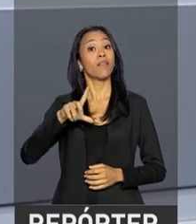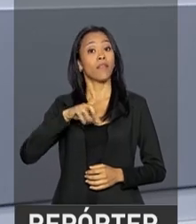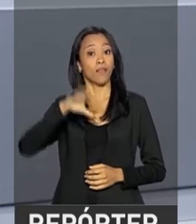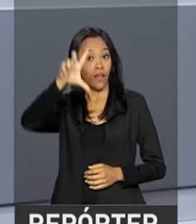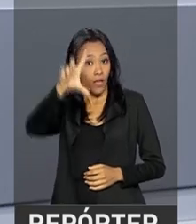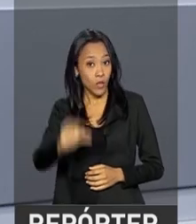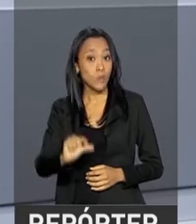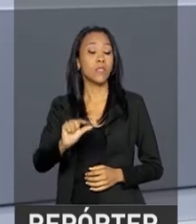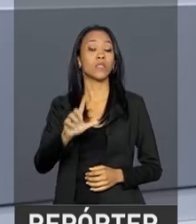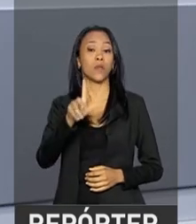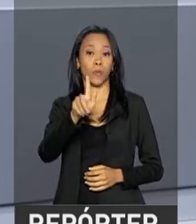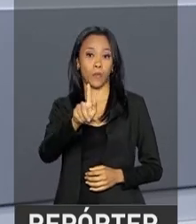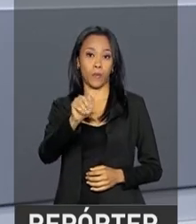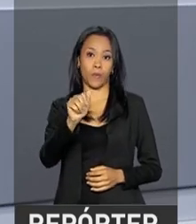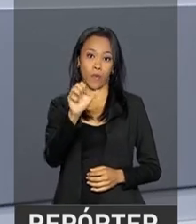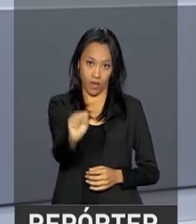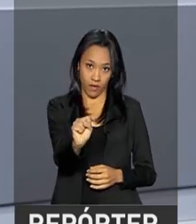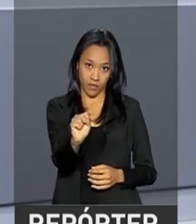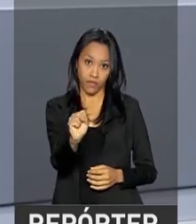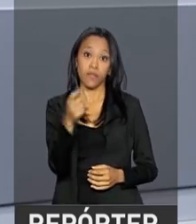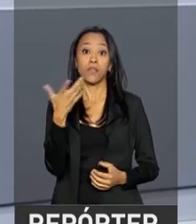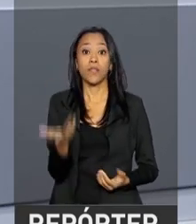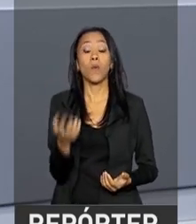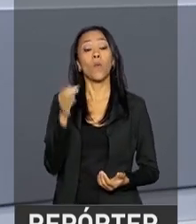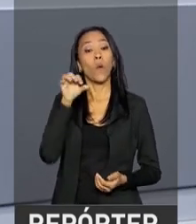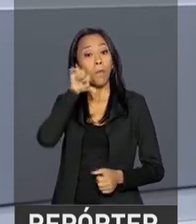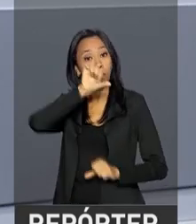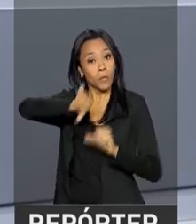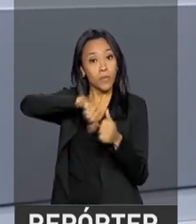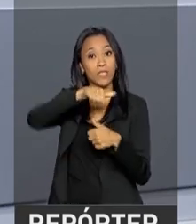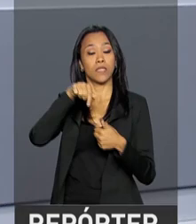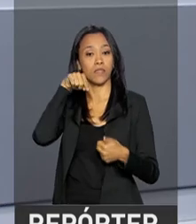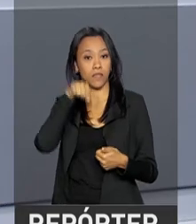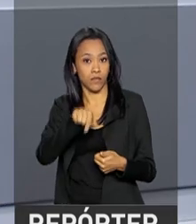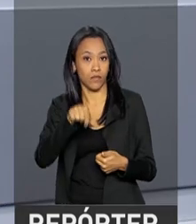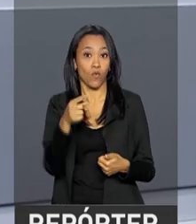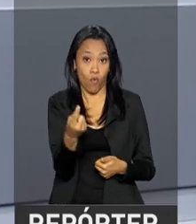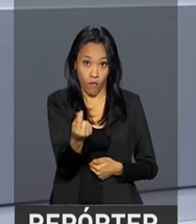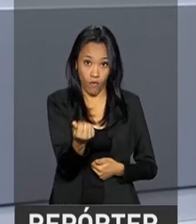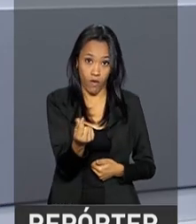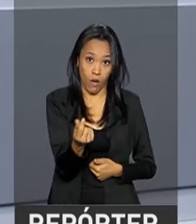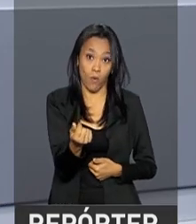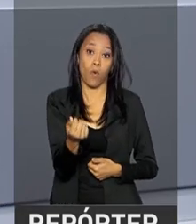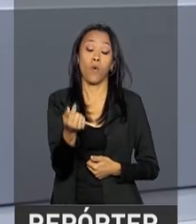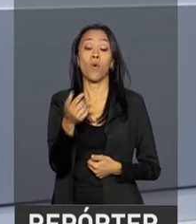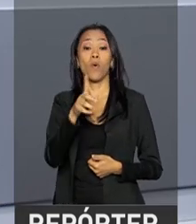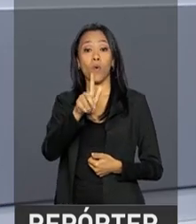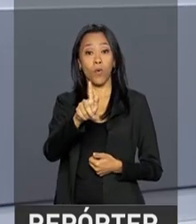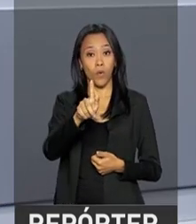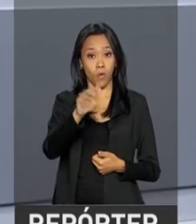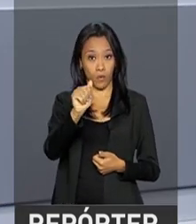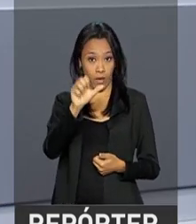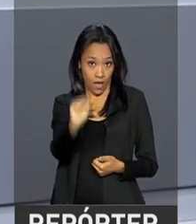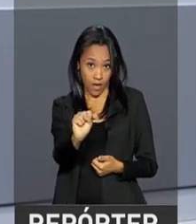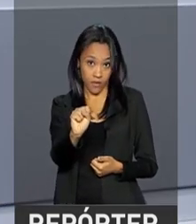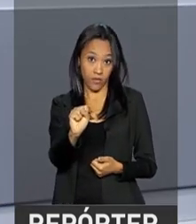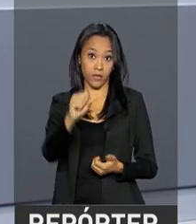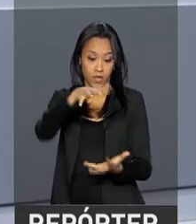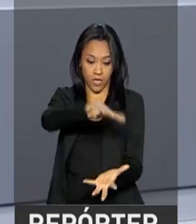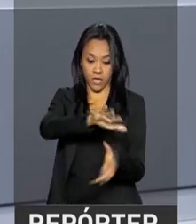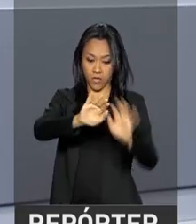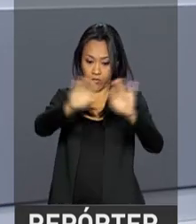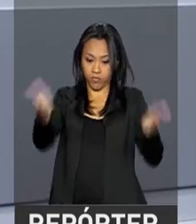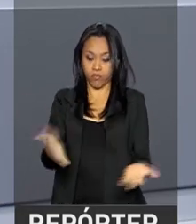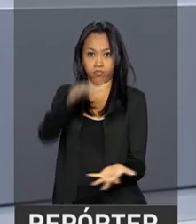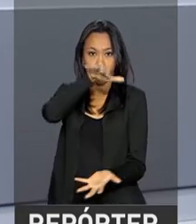nas refinarias com a mudança na política de preço reajuste do gás de cozinha passou a ser trimestral e não mais